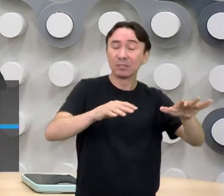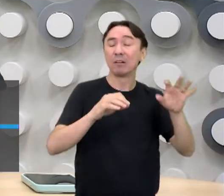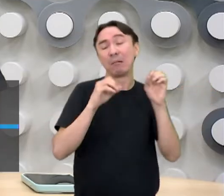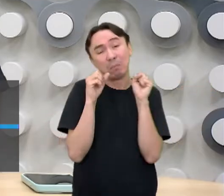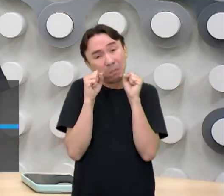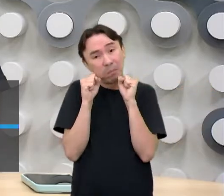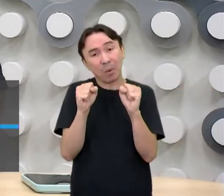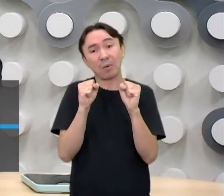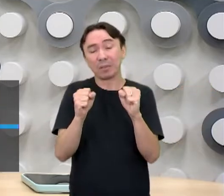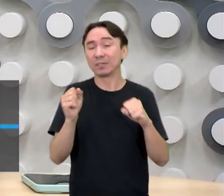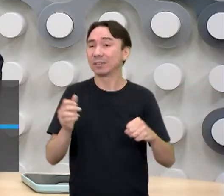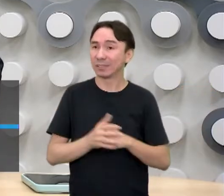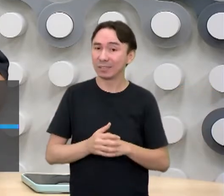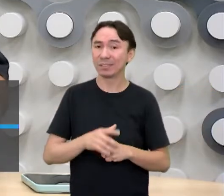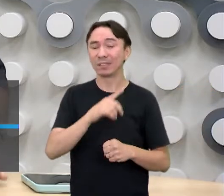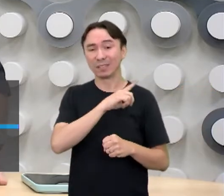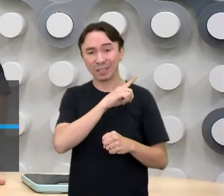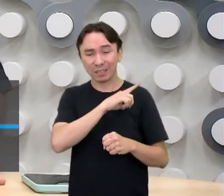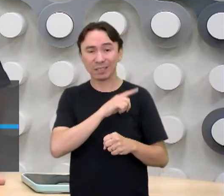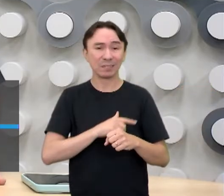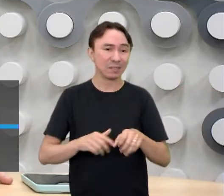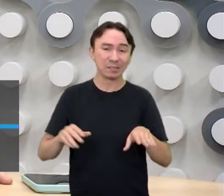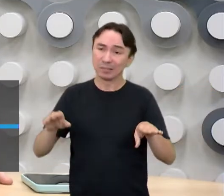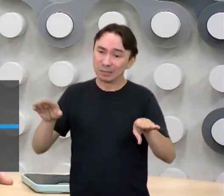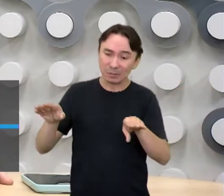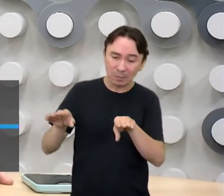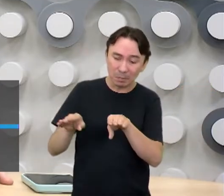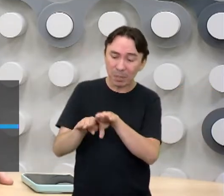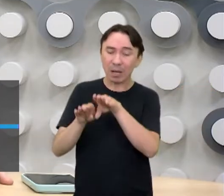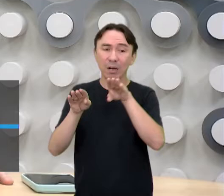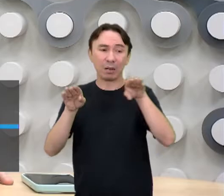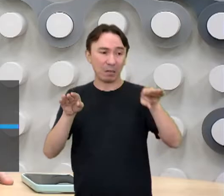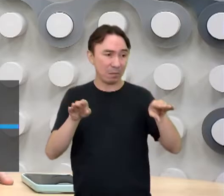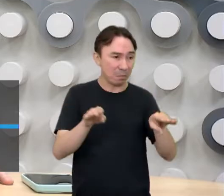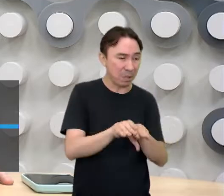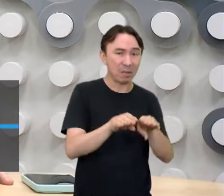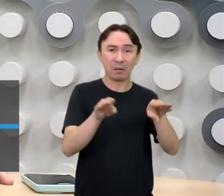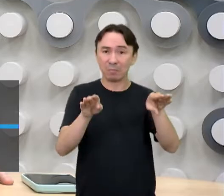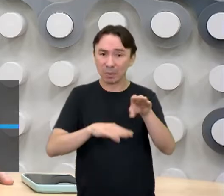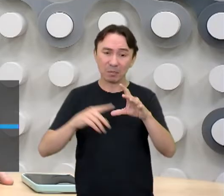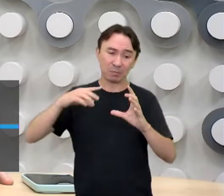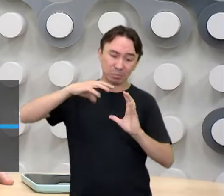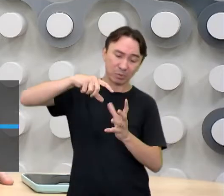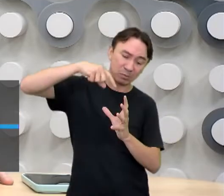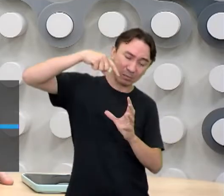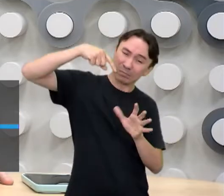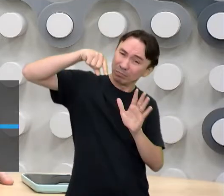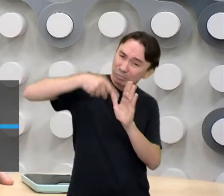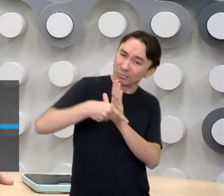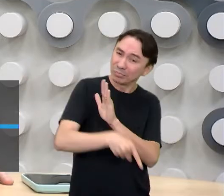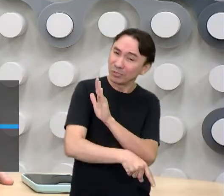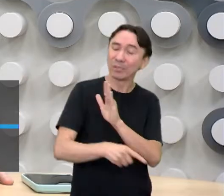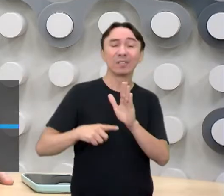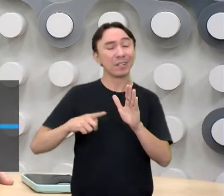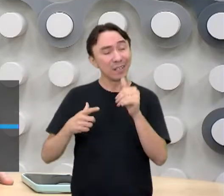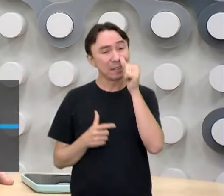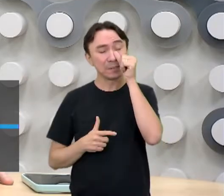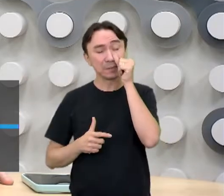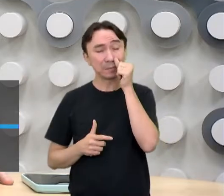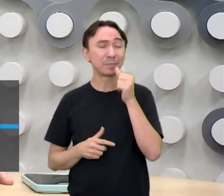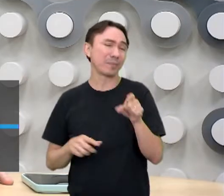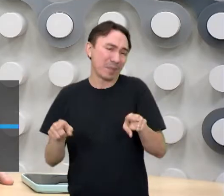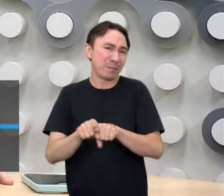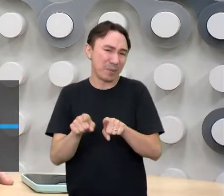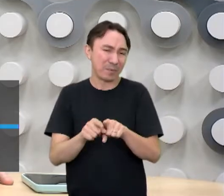encontro, afastamento e deslizamento aí das placas tectônicas. Isso aí o vídeo mostrou. Vídeos anteriores vocês também